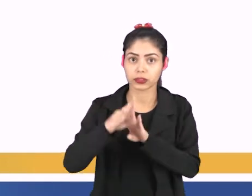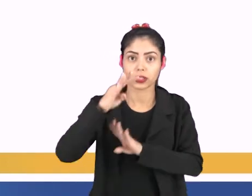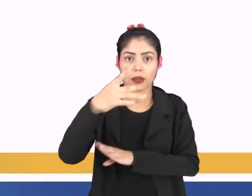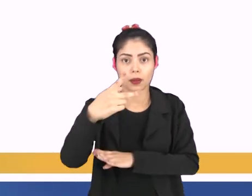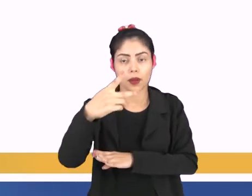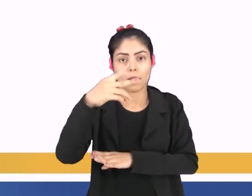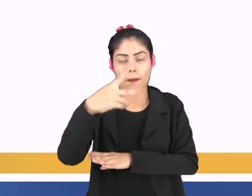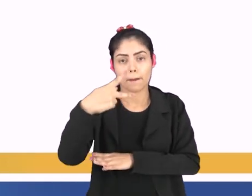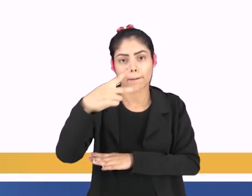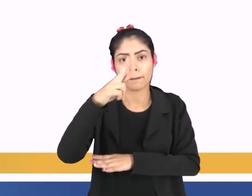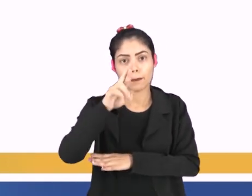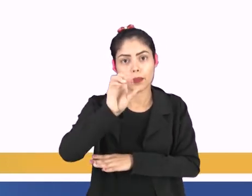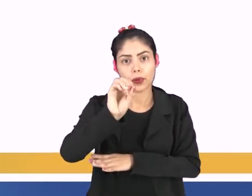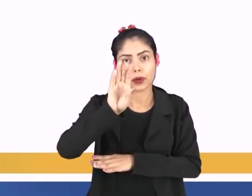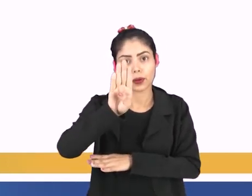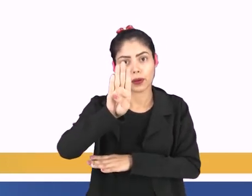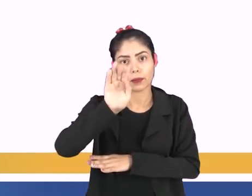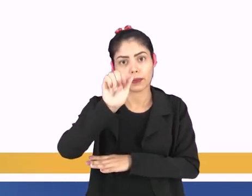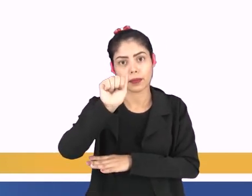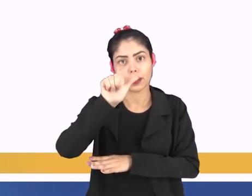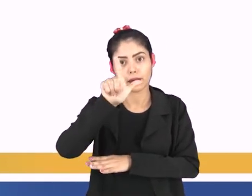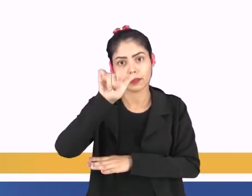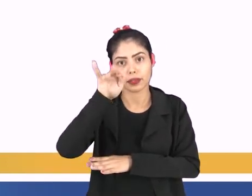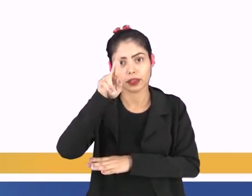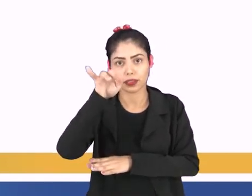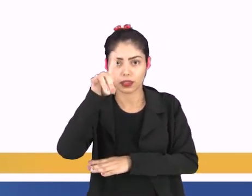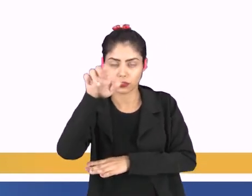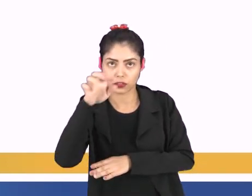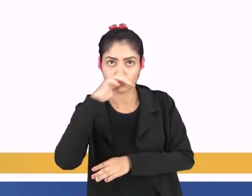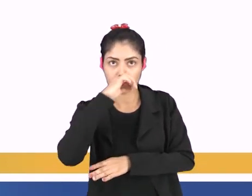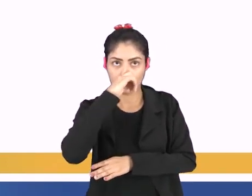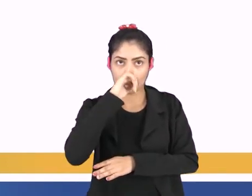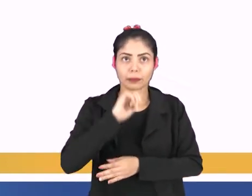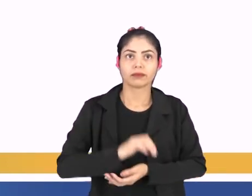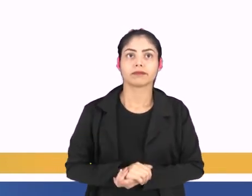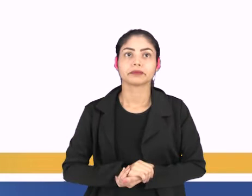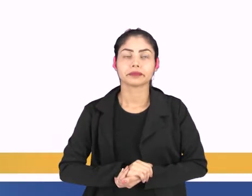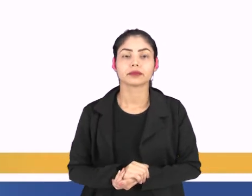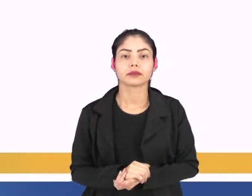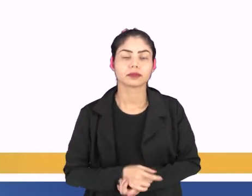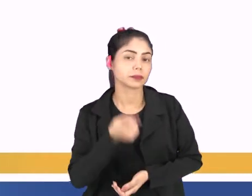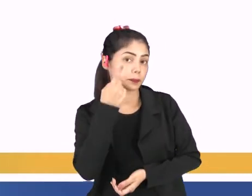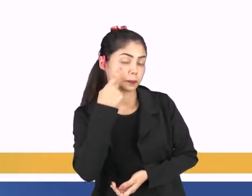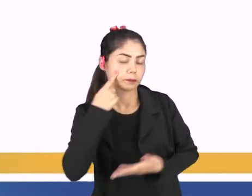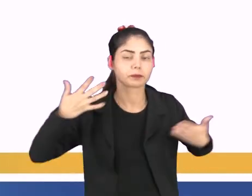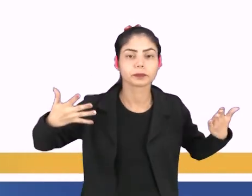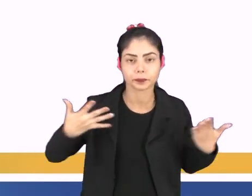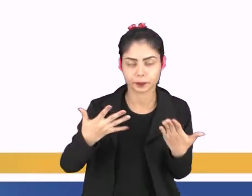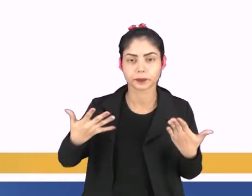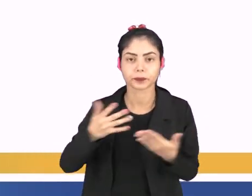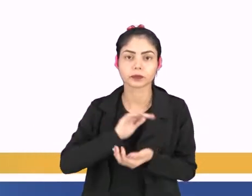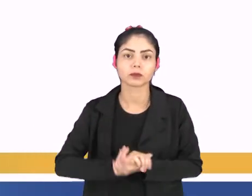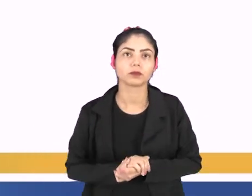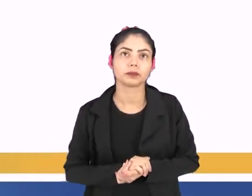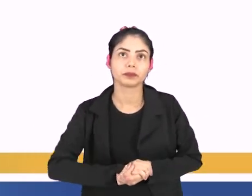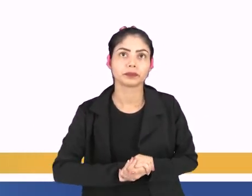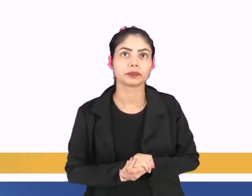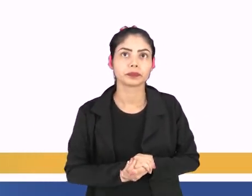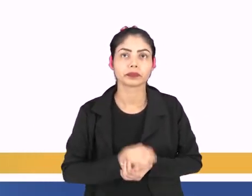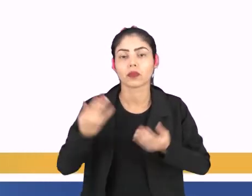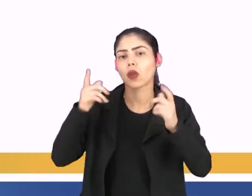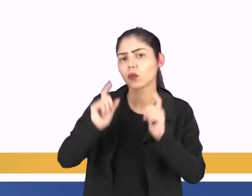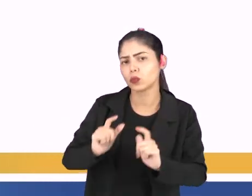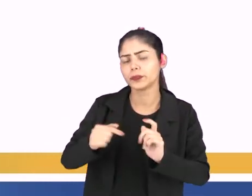probabilidade, como, por exemplo, a árvore. Então, nós vamos ver aqui, nessa situação